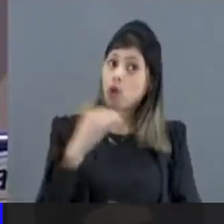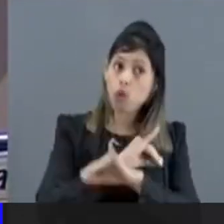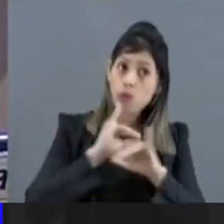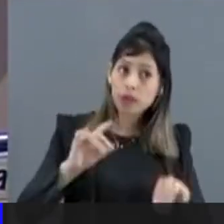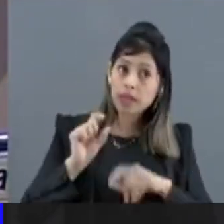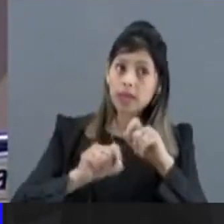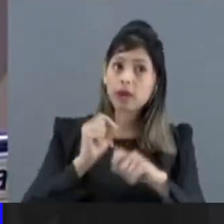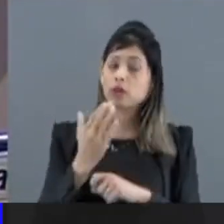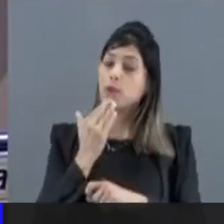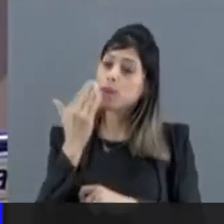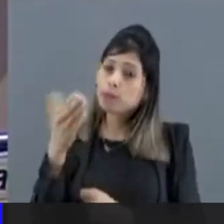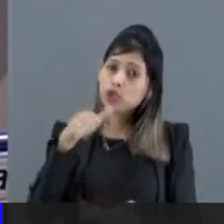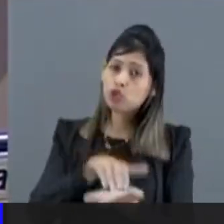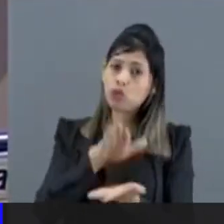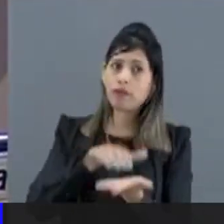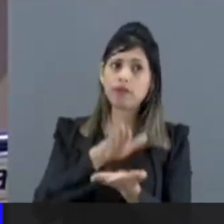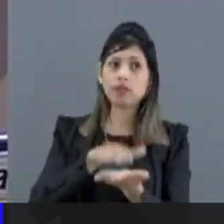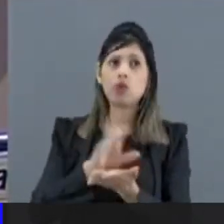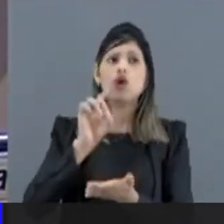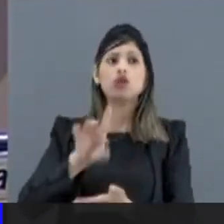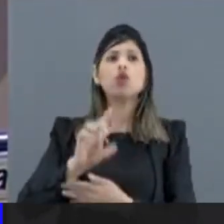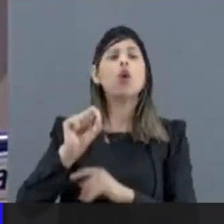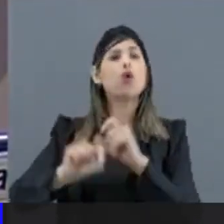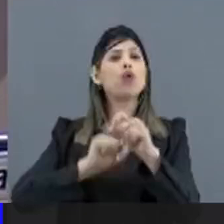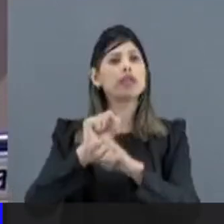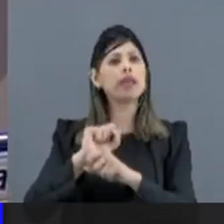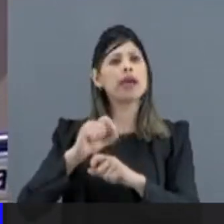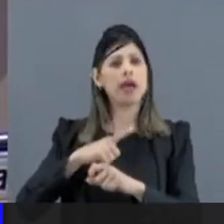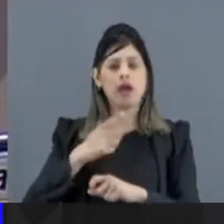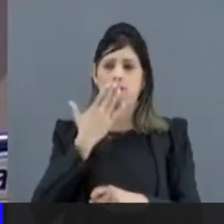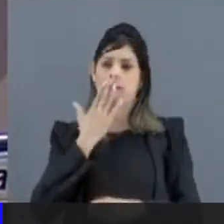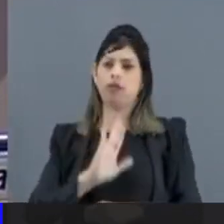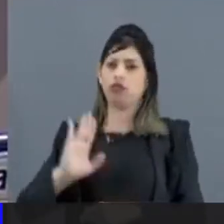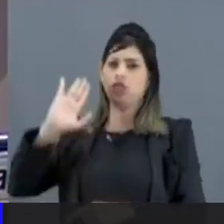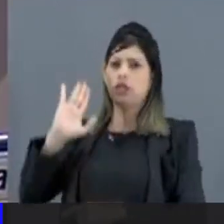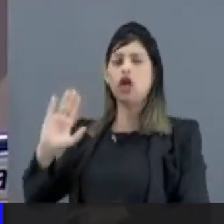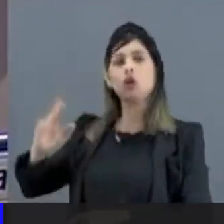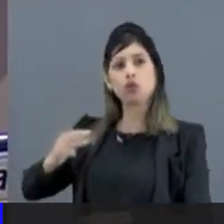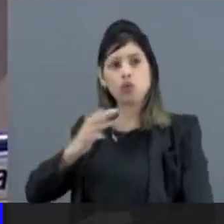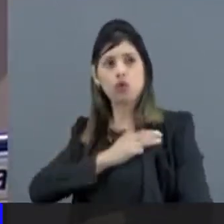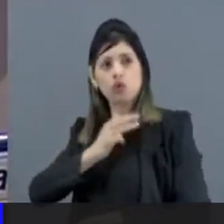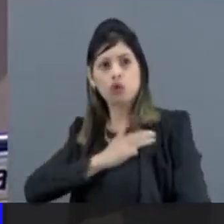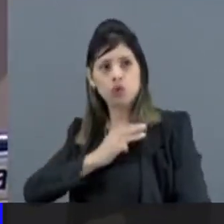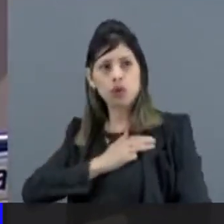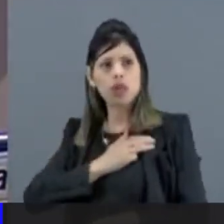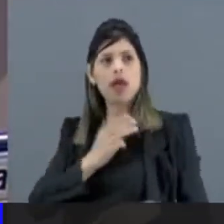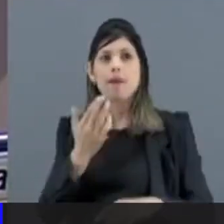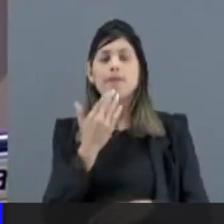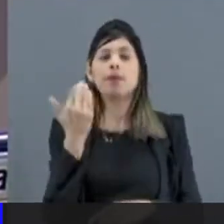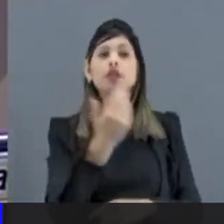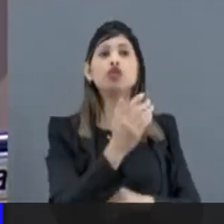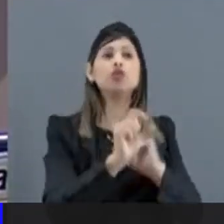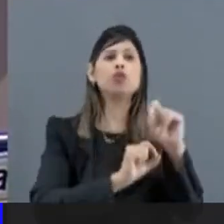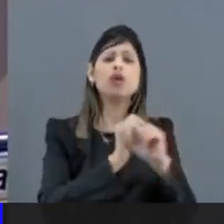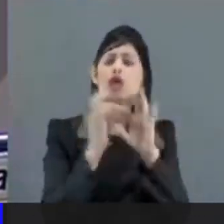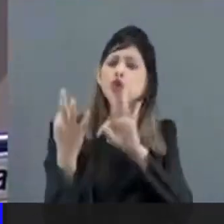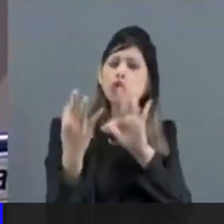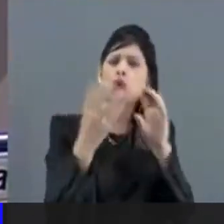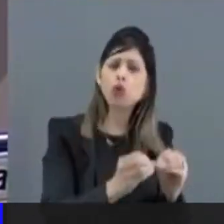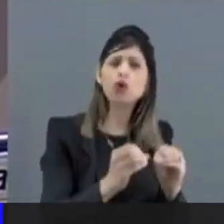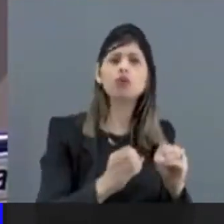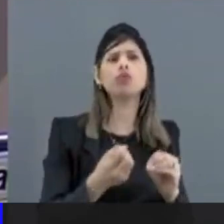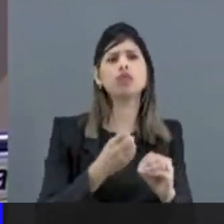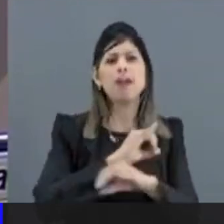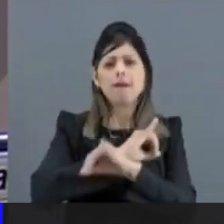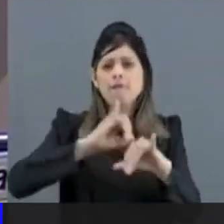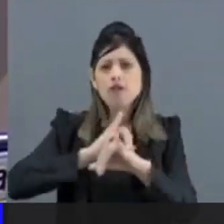que fosse impresso apenas o resultado referente ao candidato Luís Inácio cha da Silva indicando os municípios em que teria conseguido mais